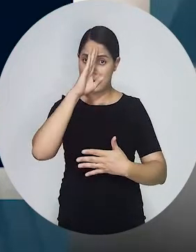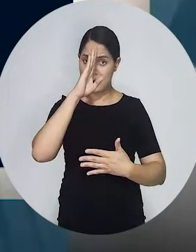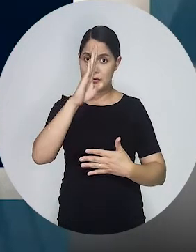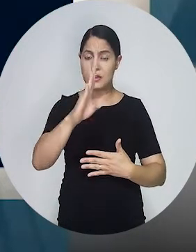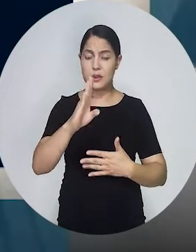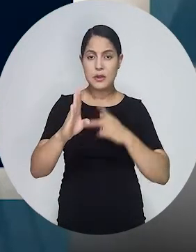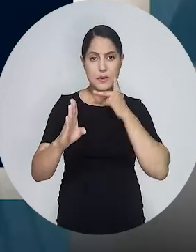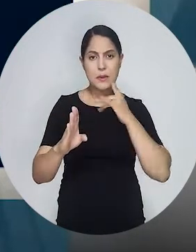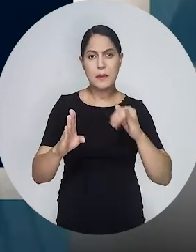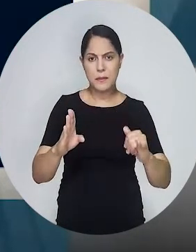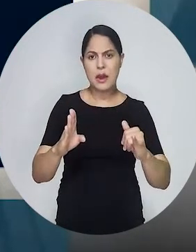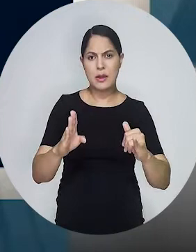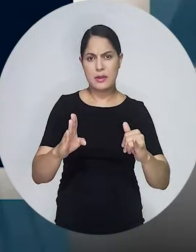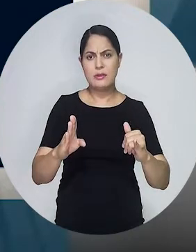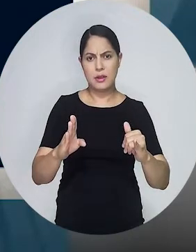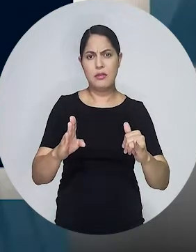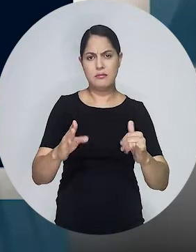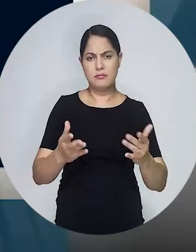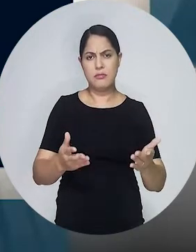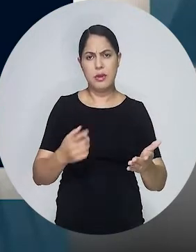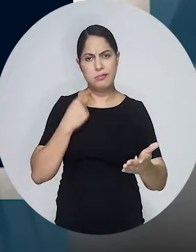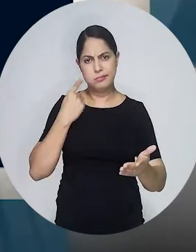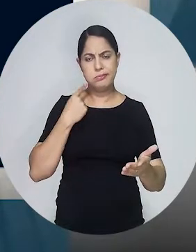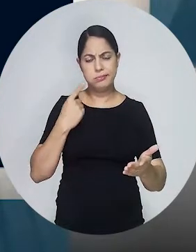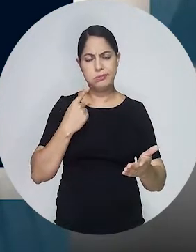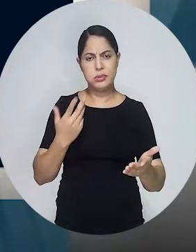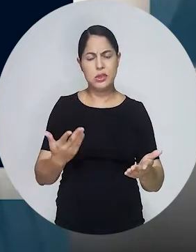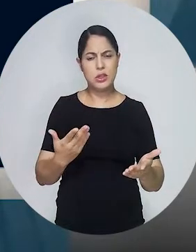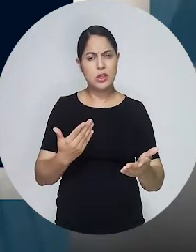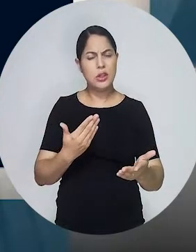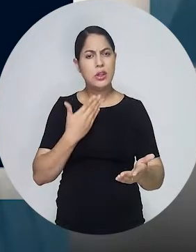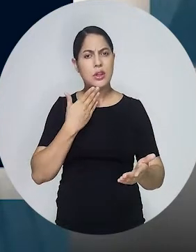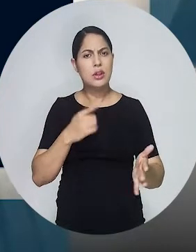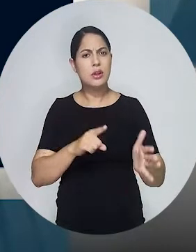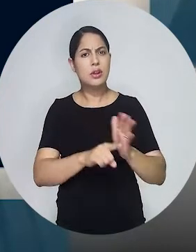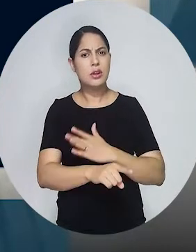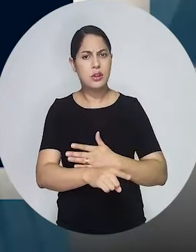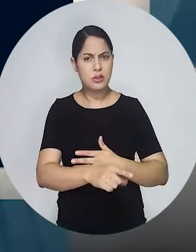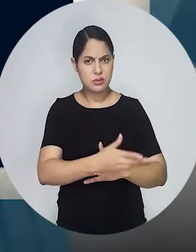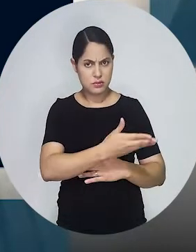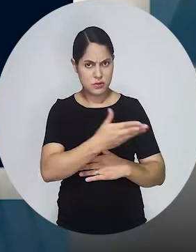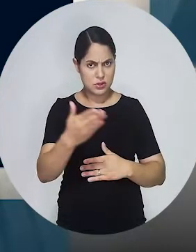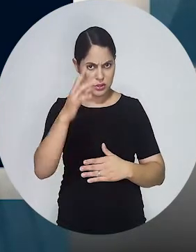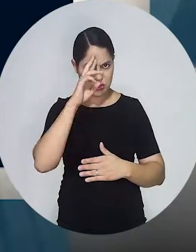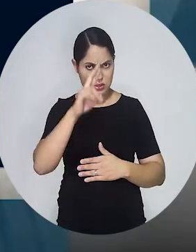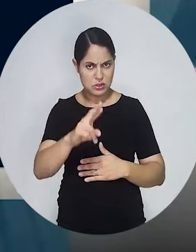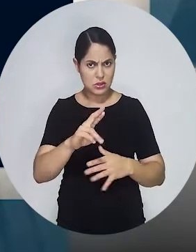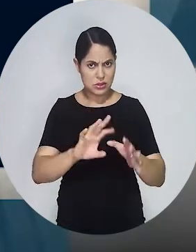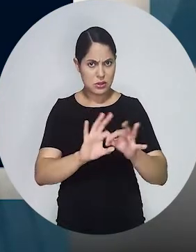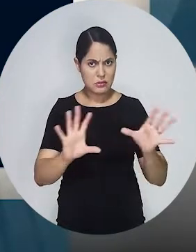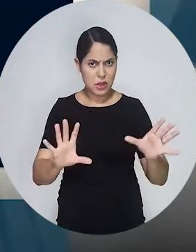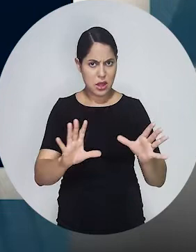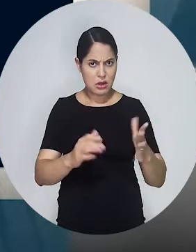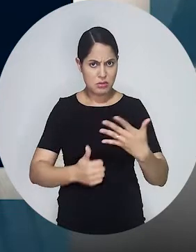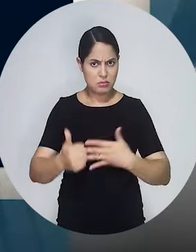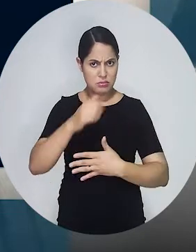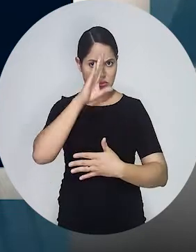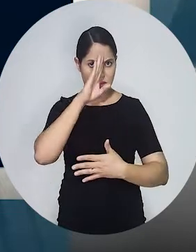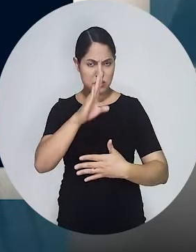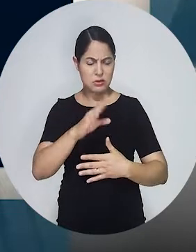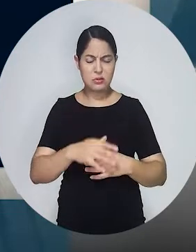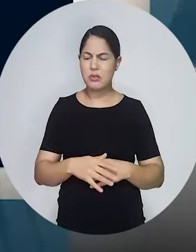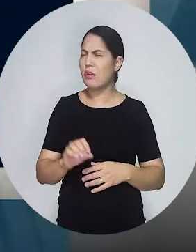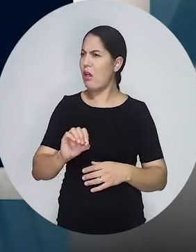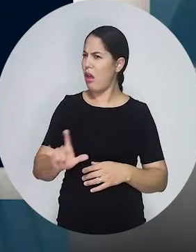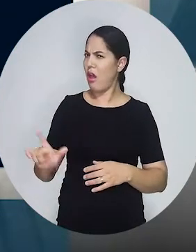mas e há um pedido de preferência de seu pai, o eminente advogado aqui presente. Eu indago se eu poderia. É o item 6 de Vossa